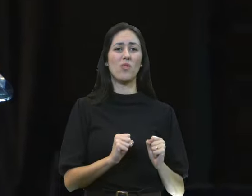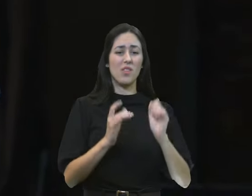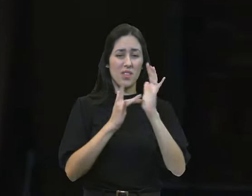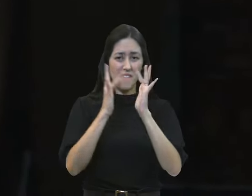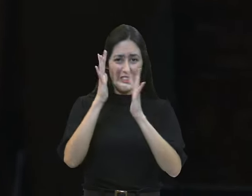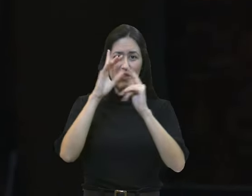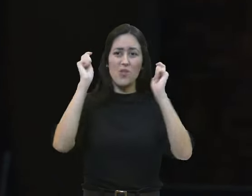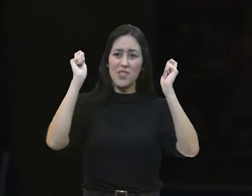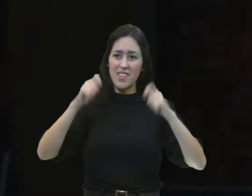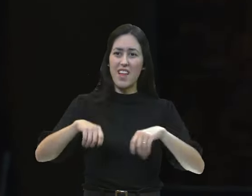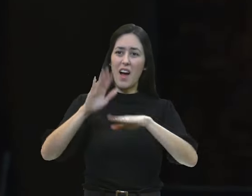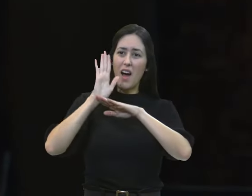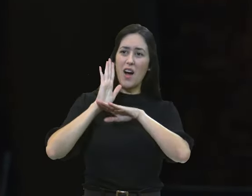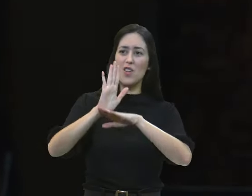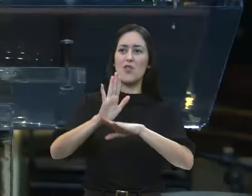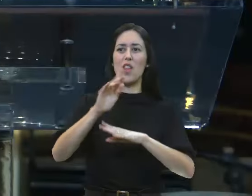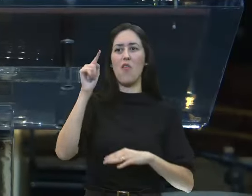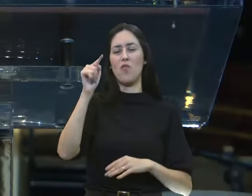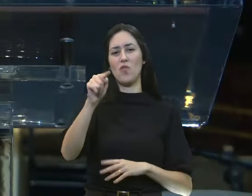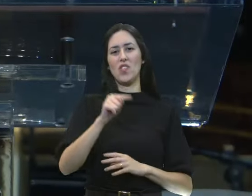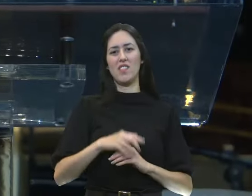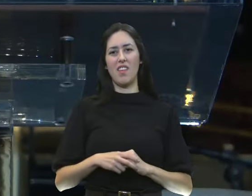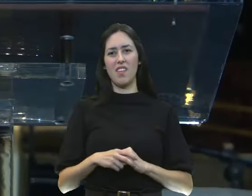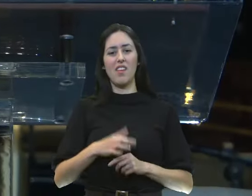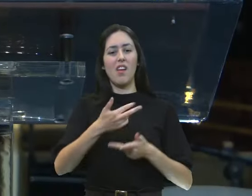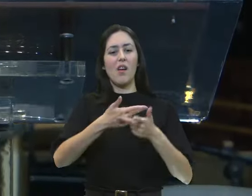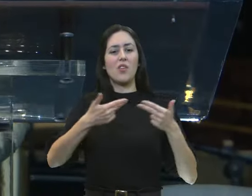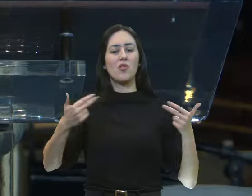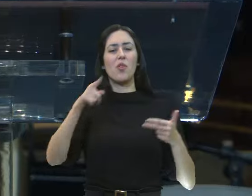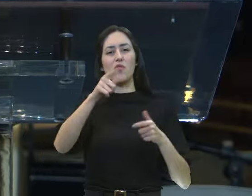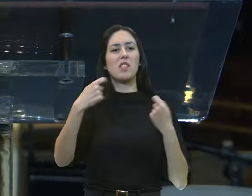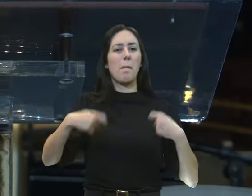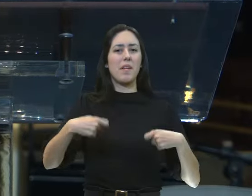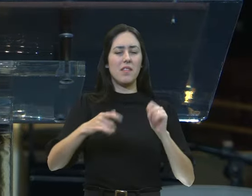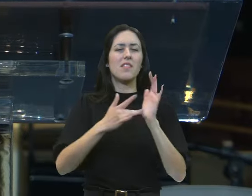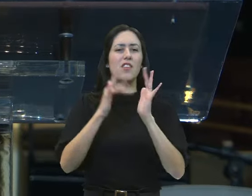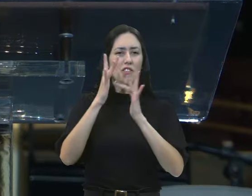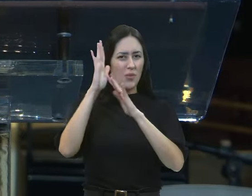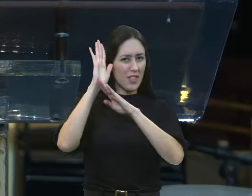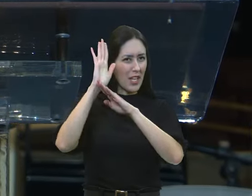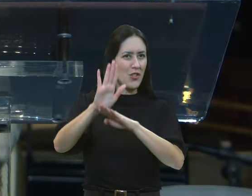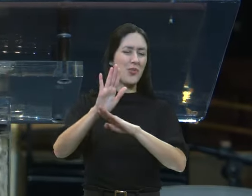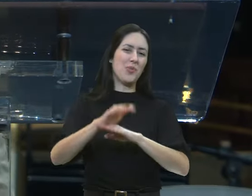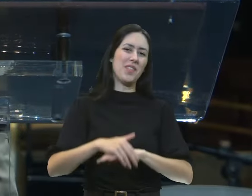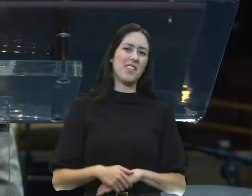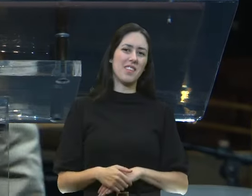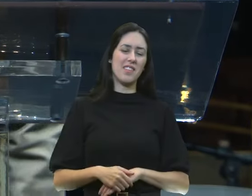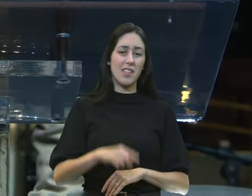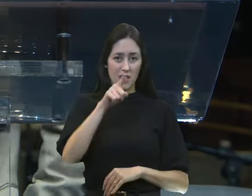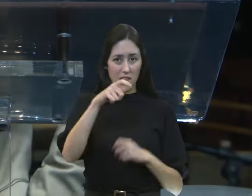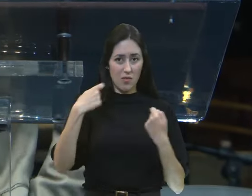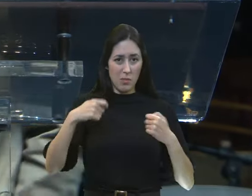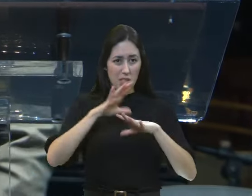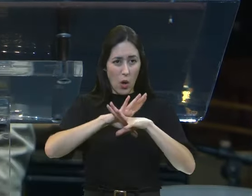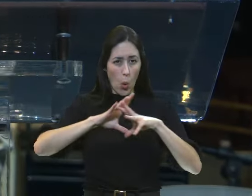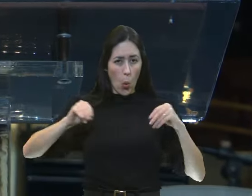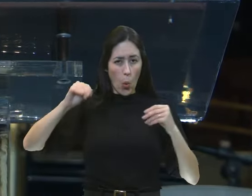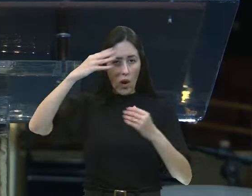para suprir você naquilo que você precisa. Você precisa de cura